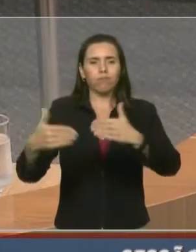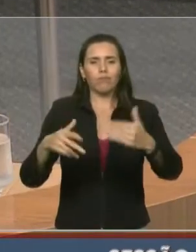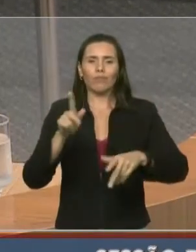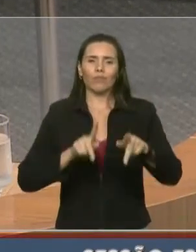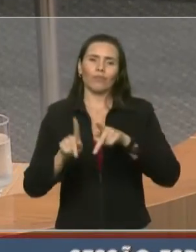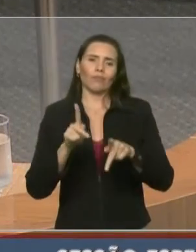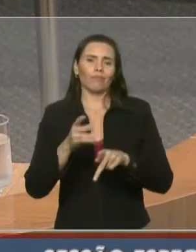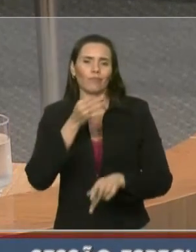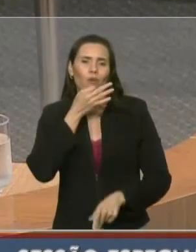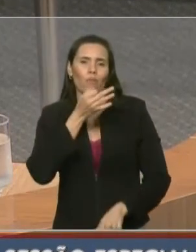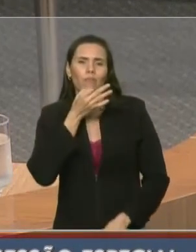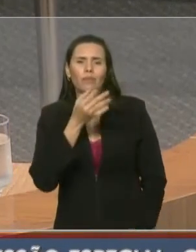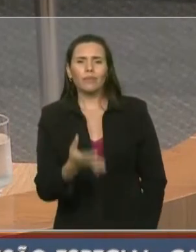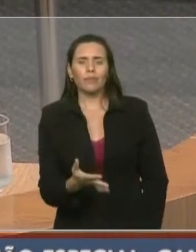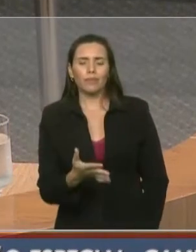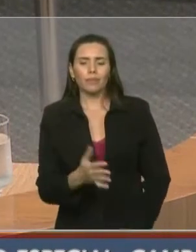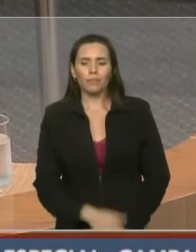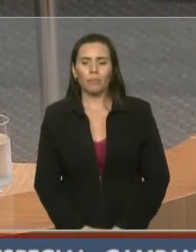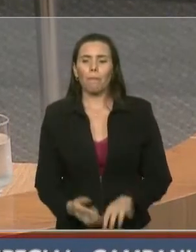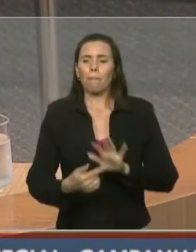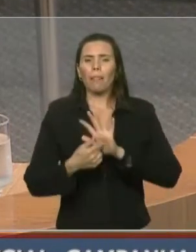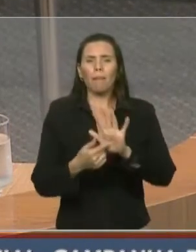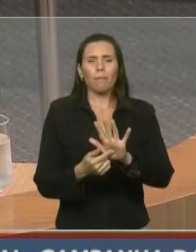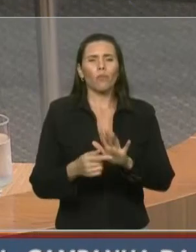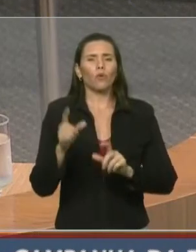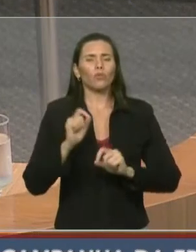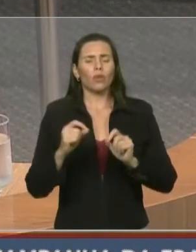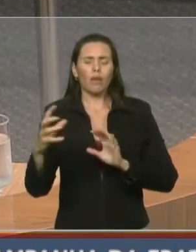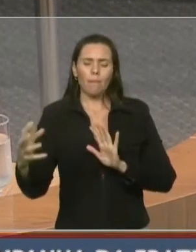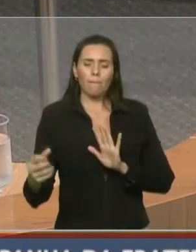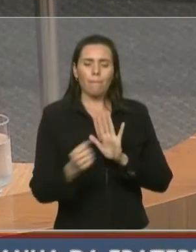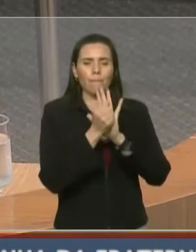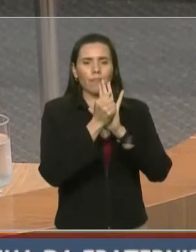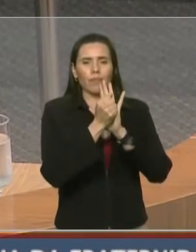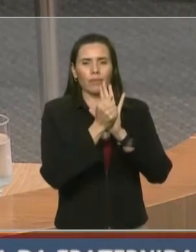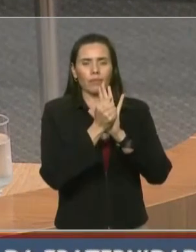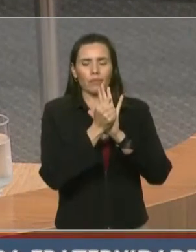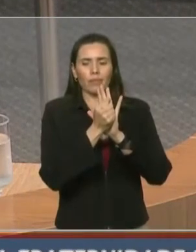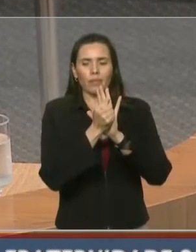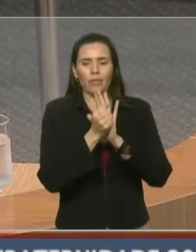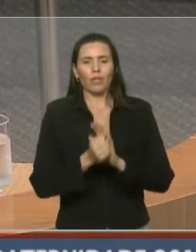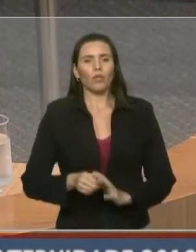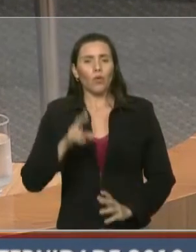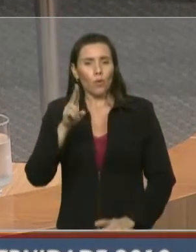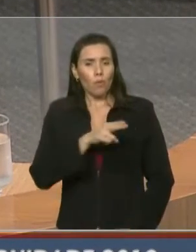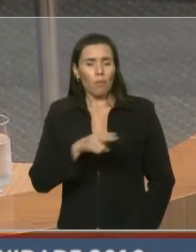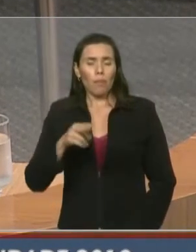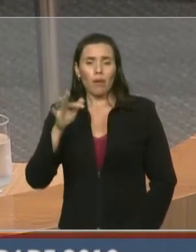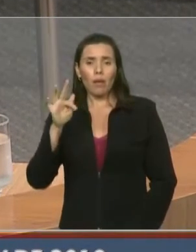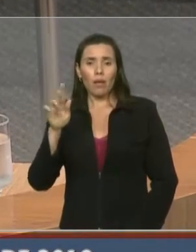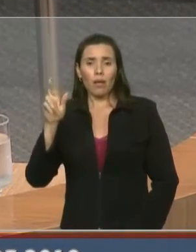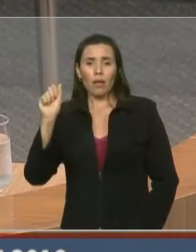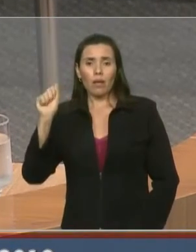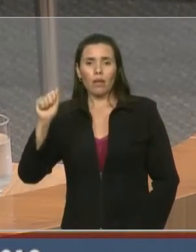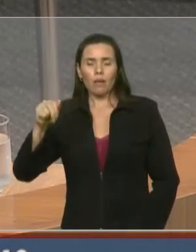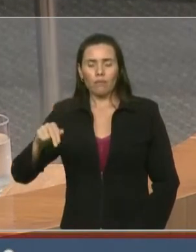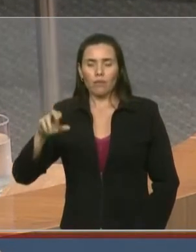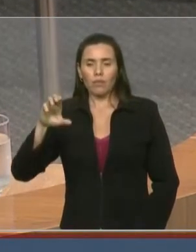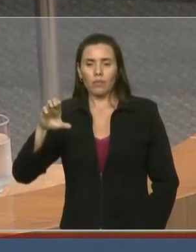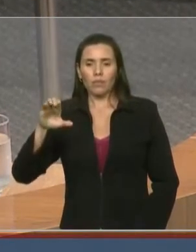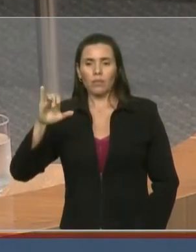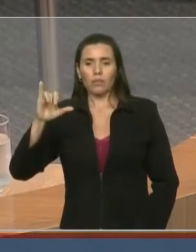Fraternidade expressa muito bem aquilo que é a marca do pontificado do Papa Francisco, que resgata em seu